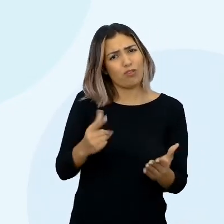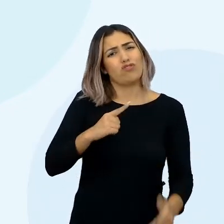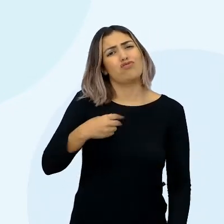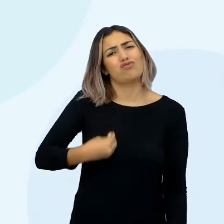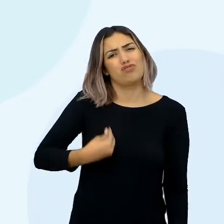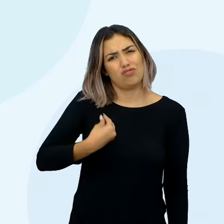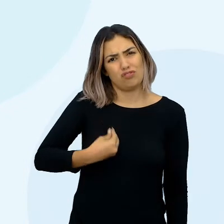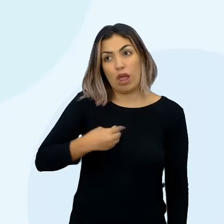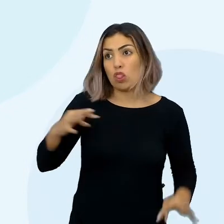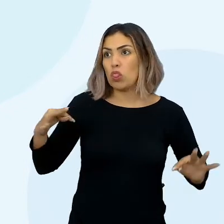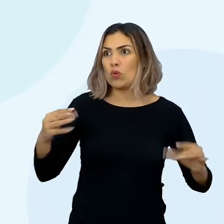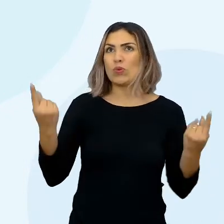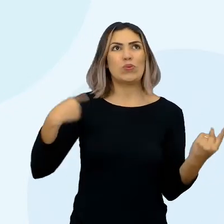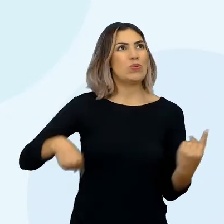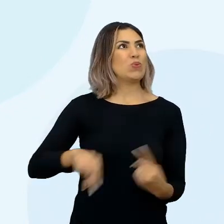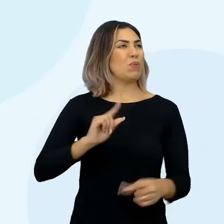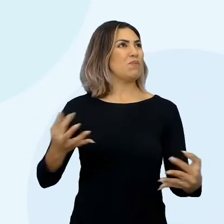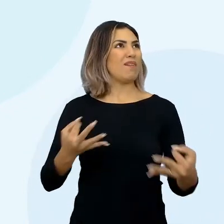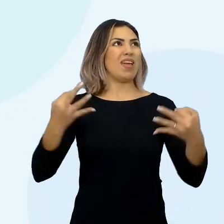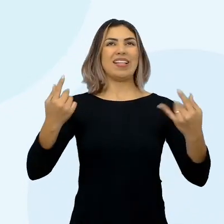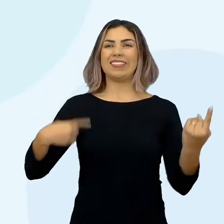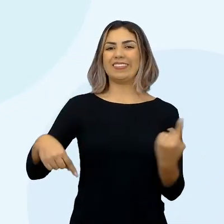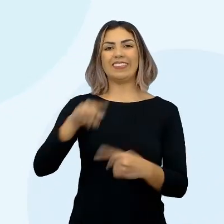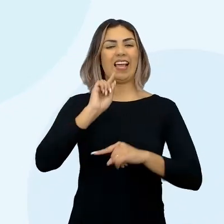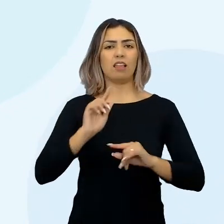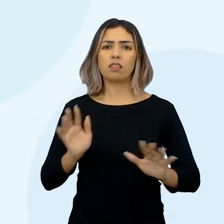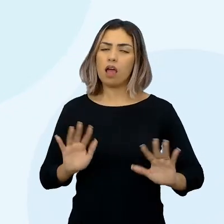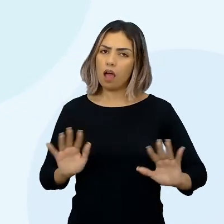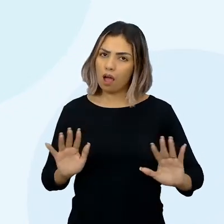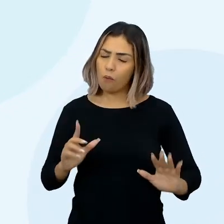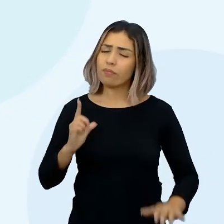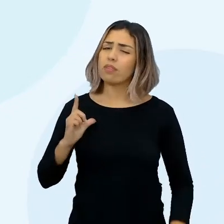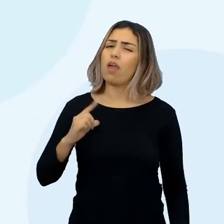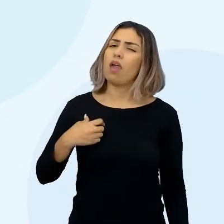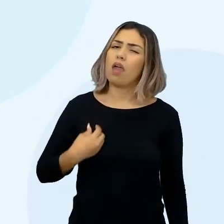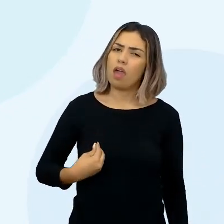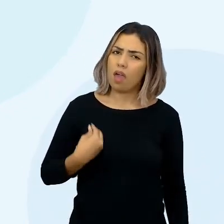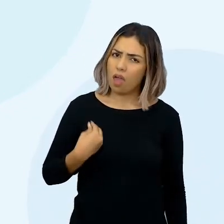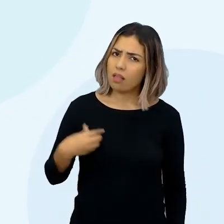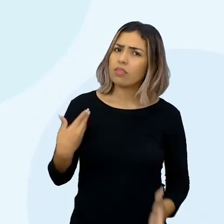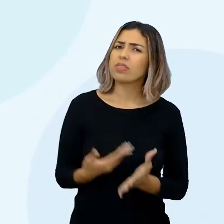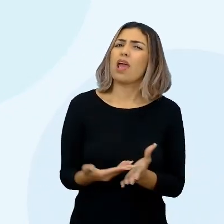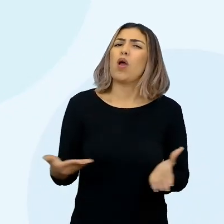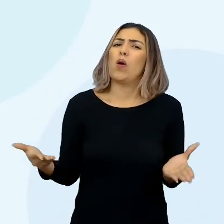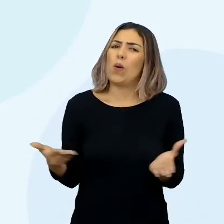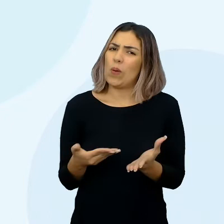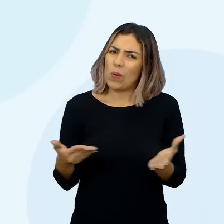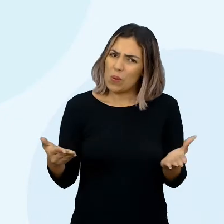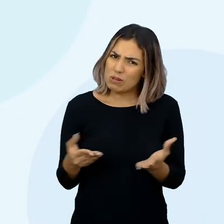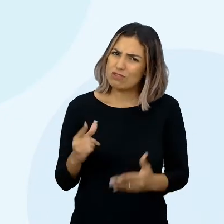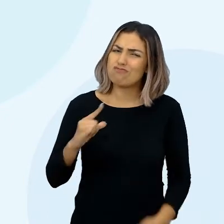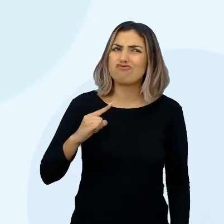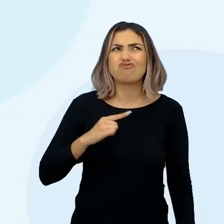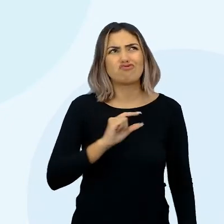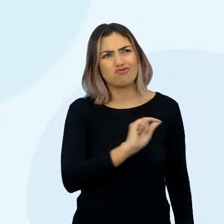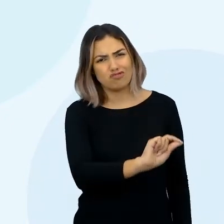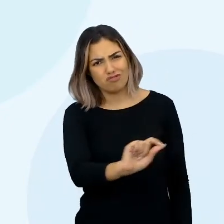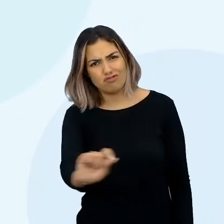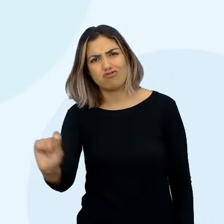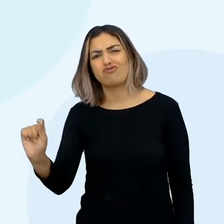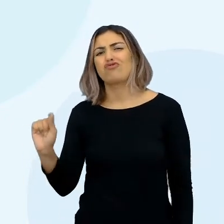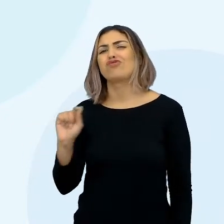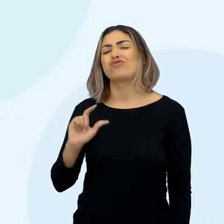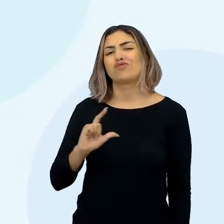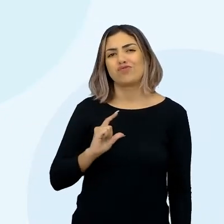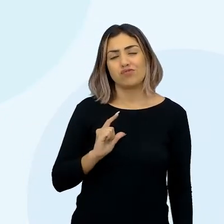uma coisa assim tão surreal o que eu estou falando. Existem essas práticas ainda hoje. E tanto isso é